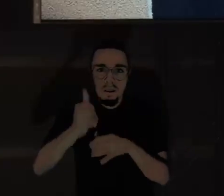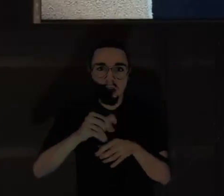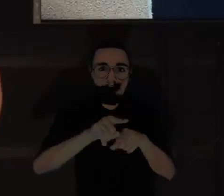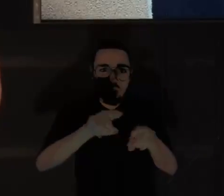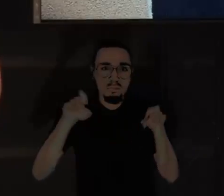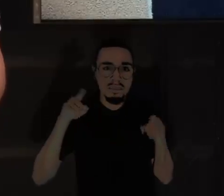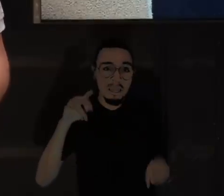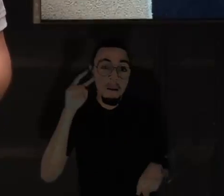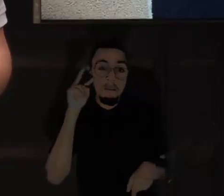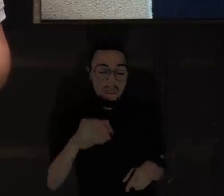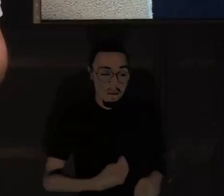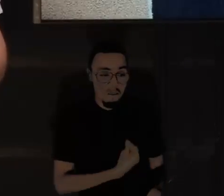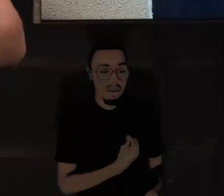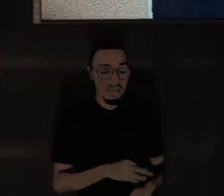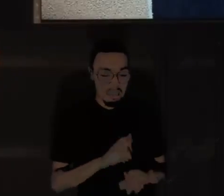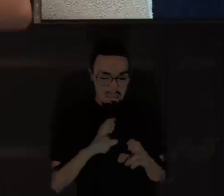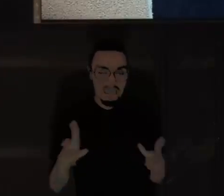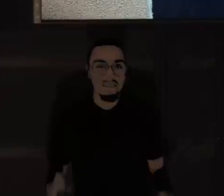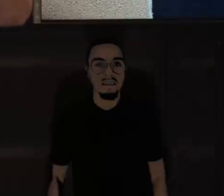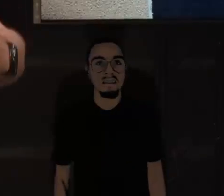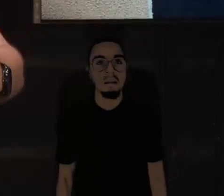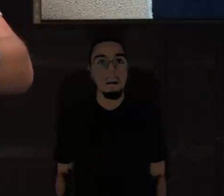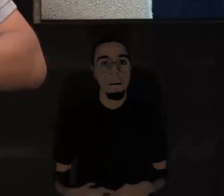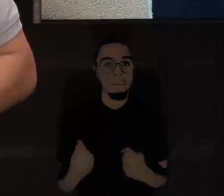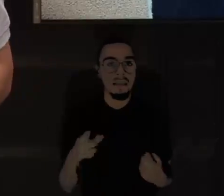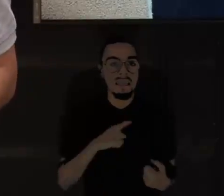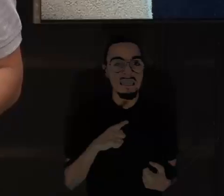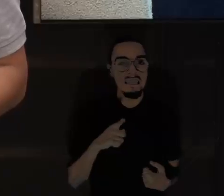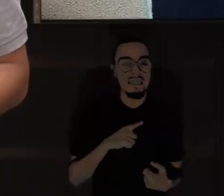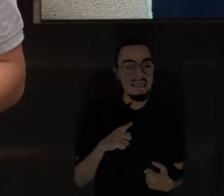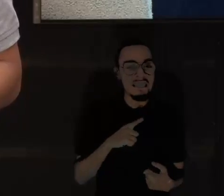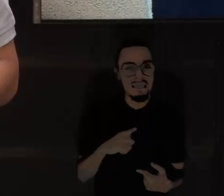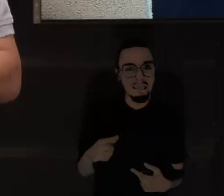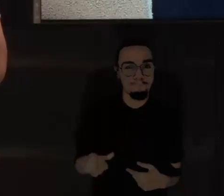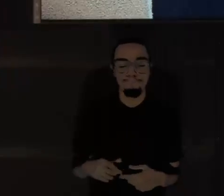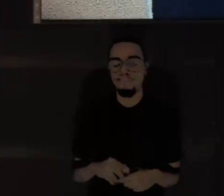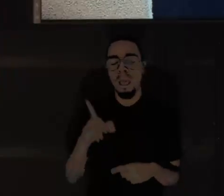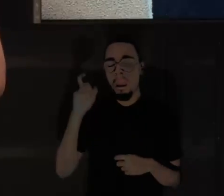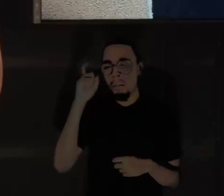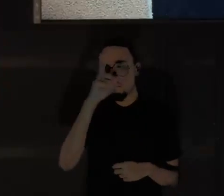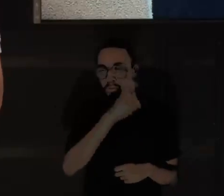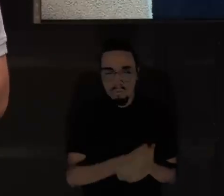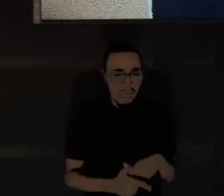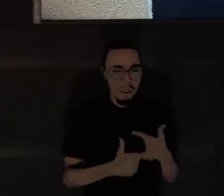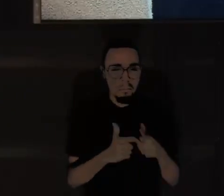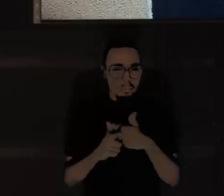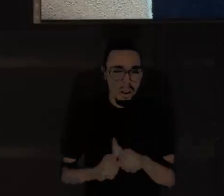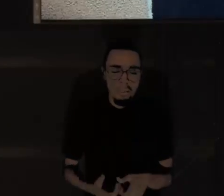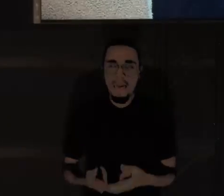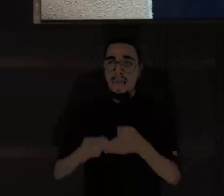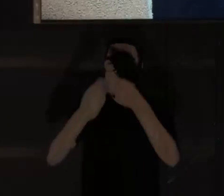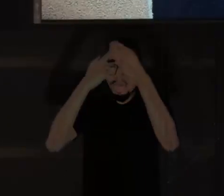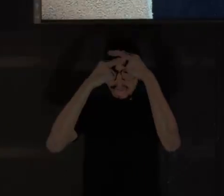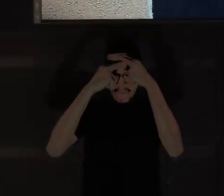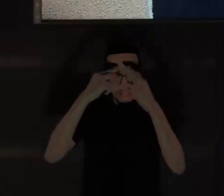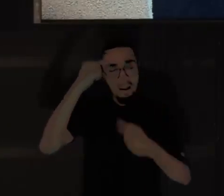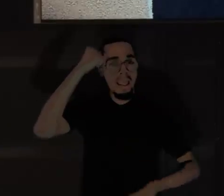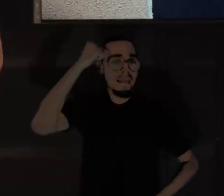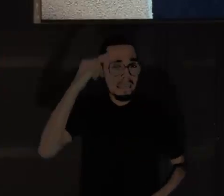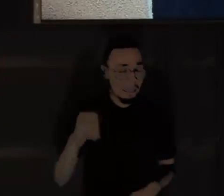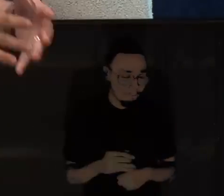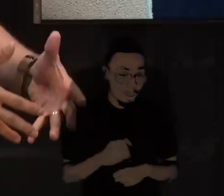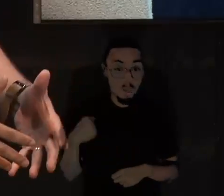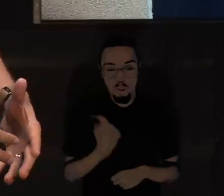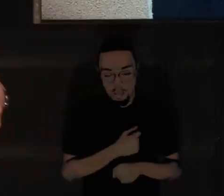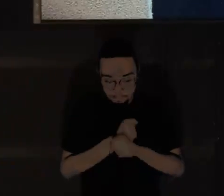forma de ver a vida. Mas existem síndromes nos segurando, síndromes relacionadas à nossa trajetória,